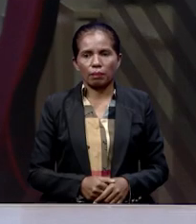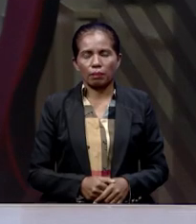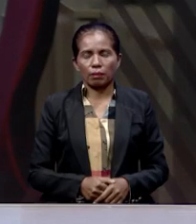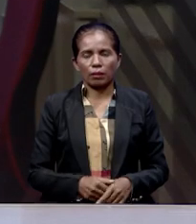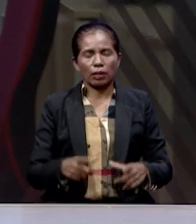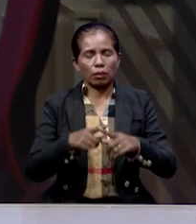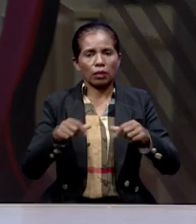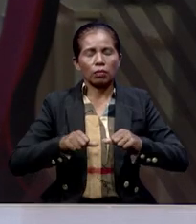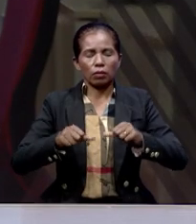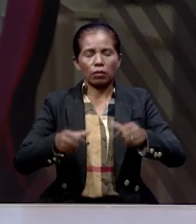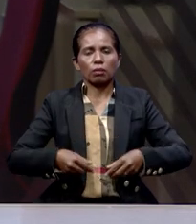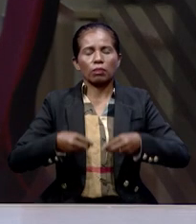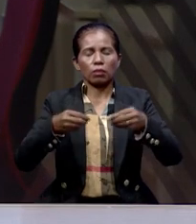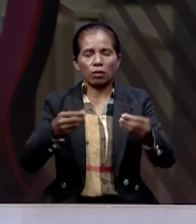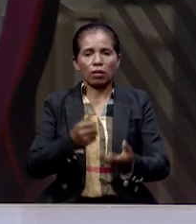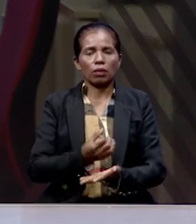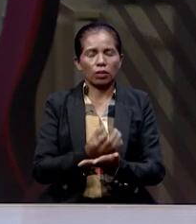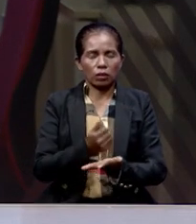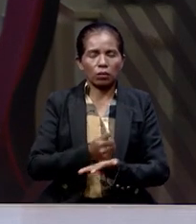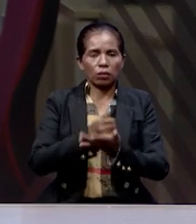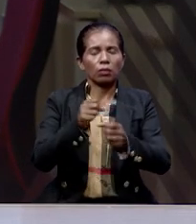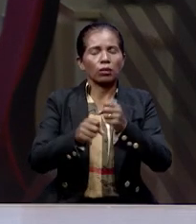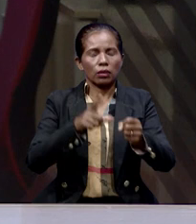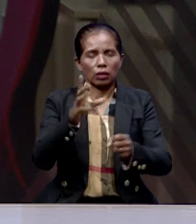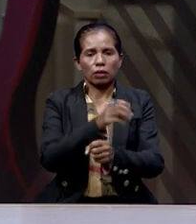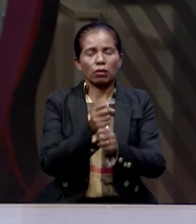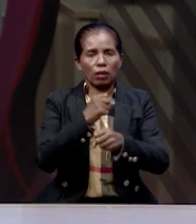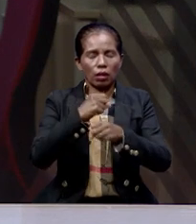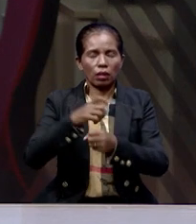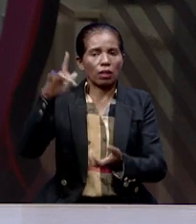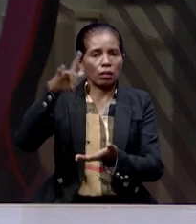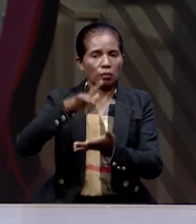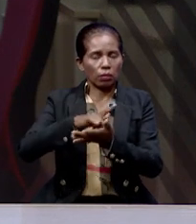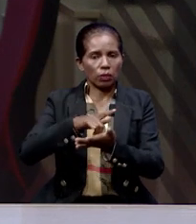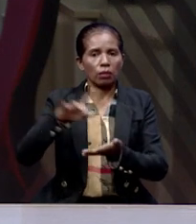Japão continua a fornecer fundo assistência social para a construção do aeroporto Okomoro.